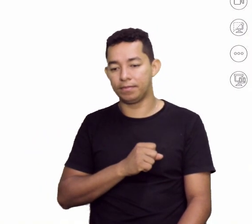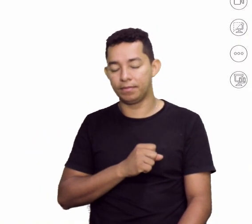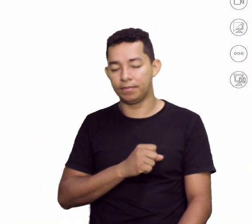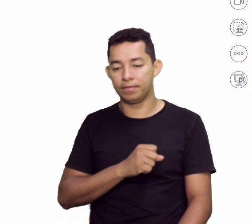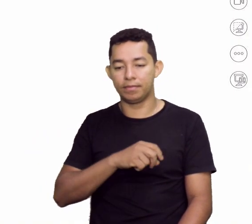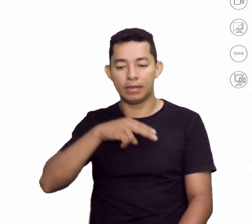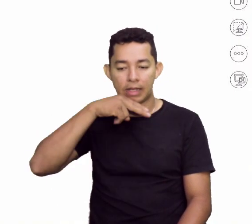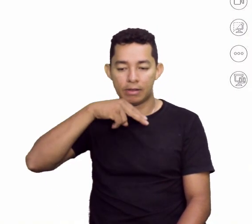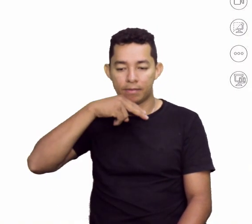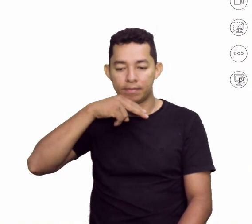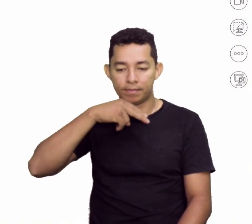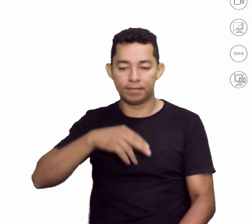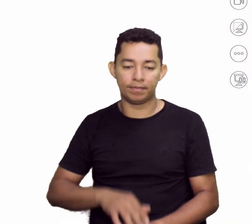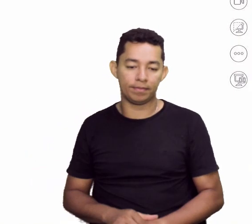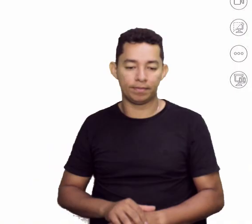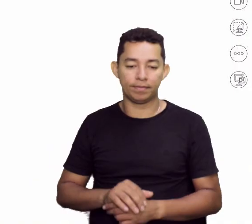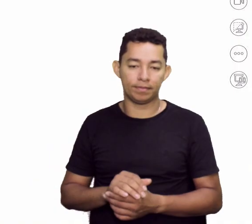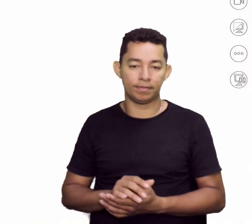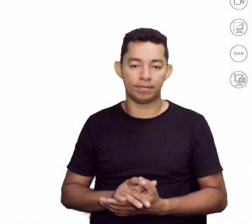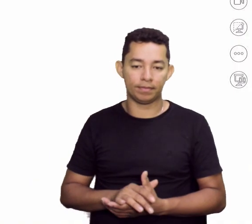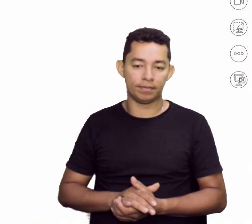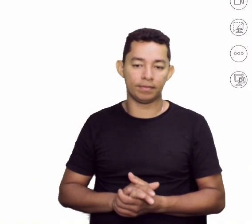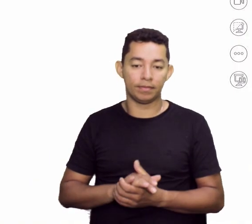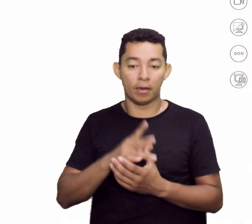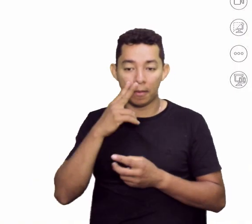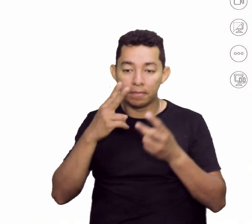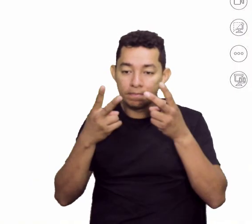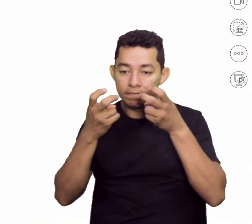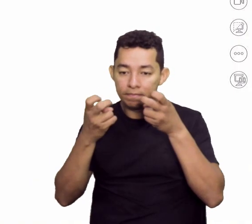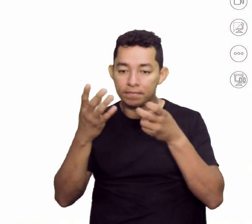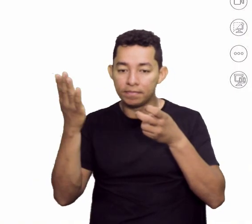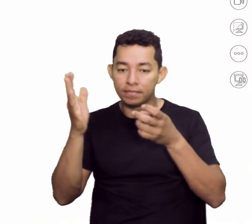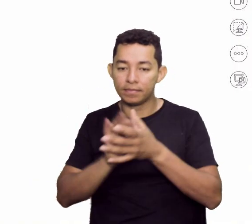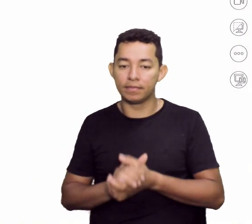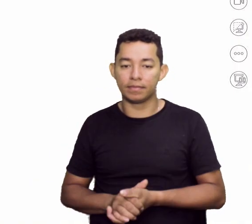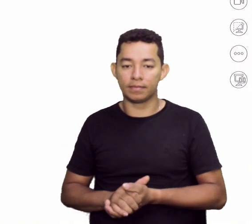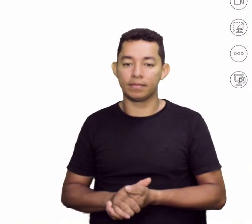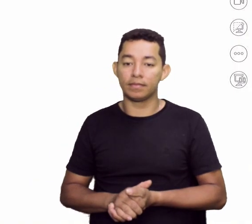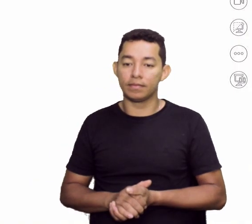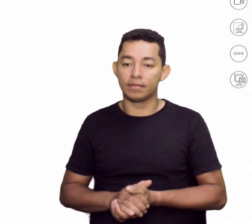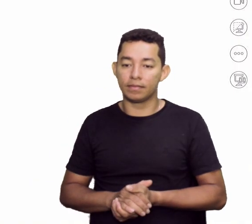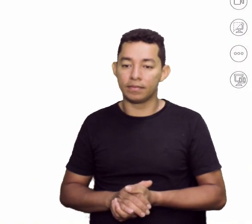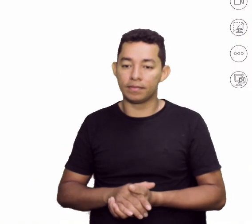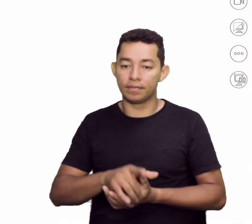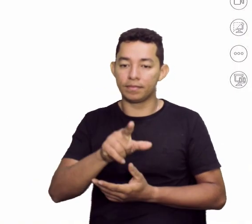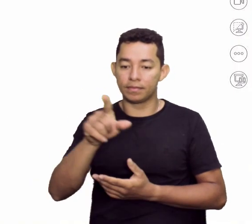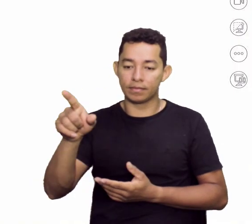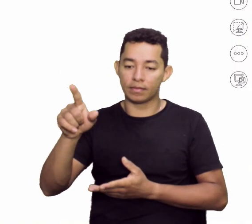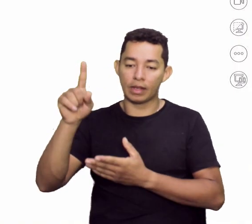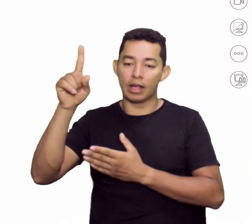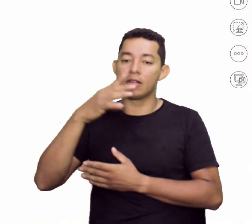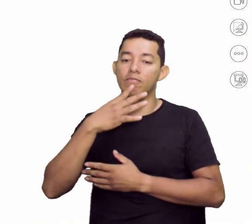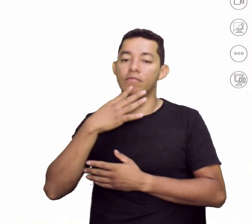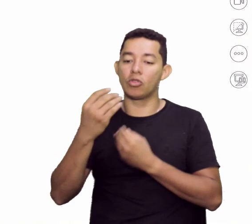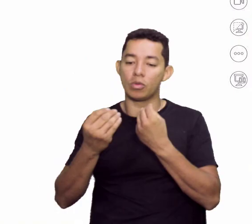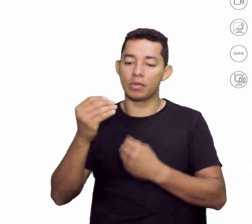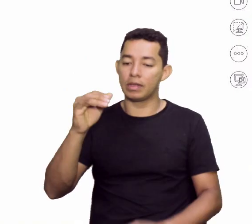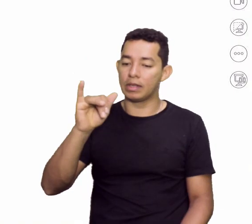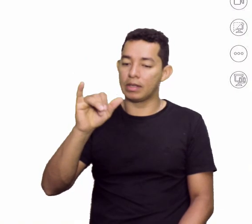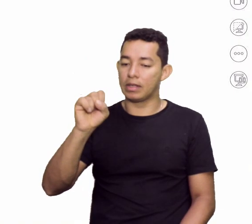Mais detalhes. Olha aqui, ó. Vão vendo aí, percebendo, né? Você está vendo aqui essa escultura aqui, conhecida como uma esfinge,